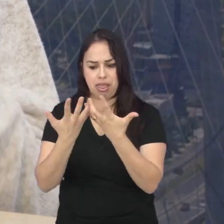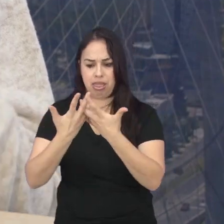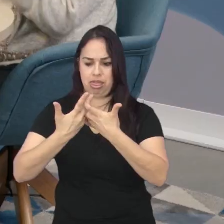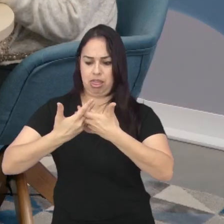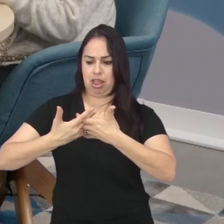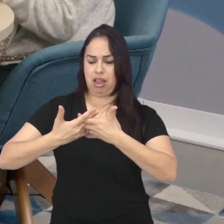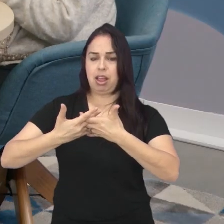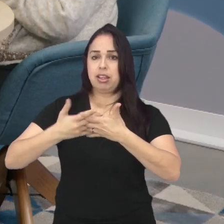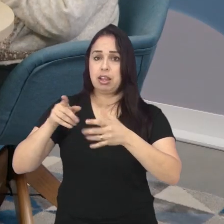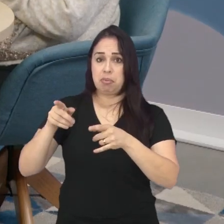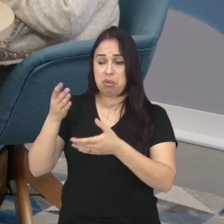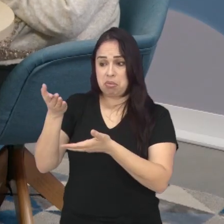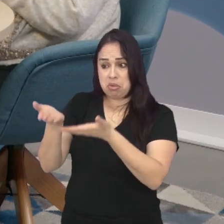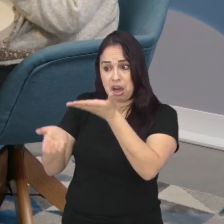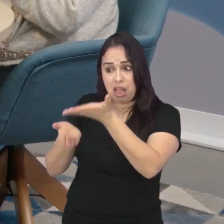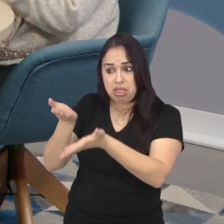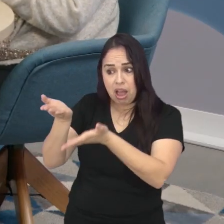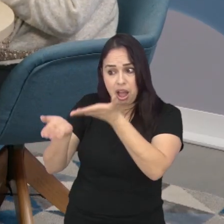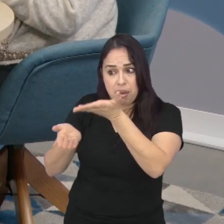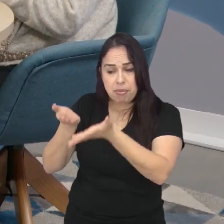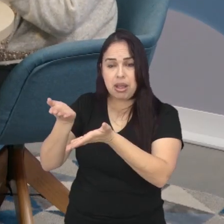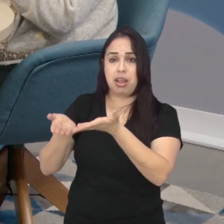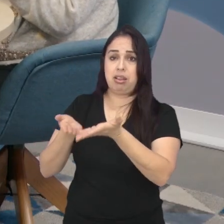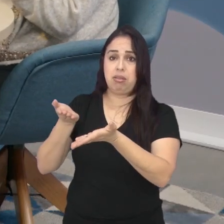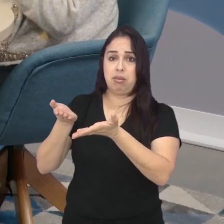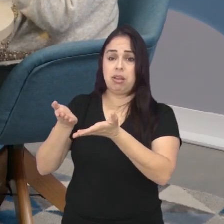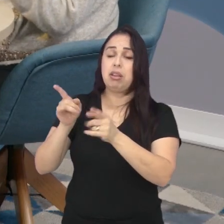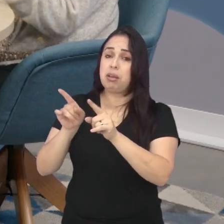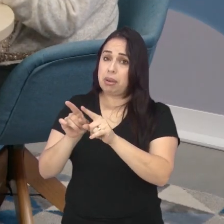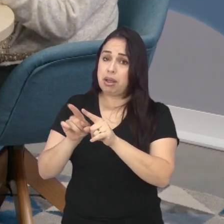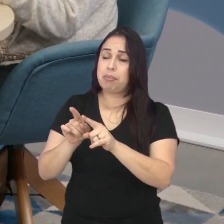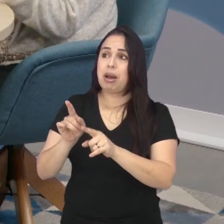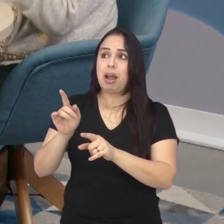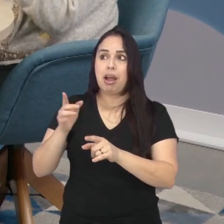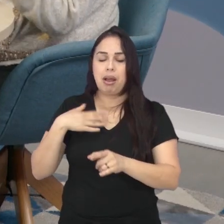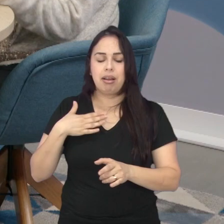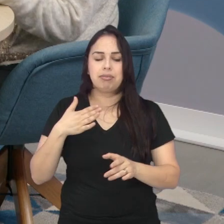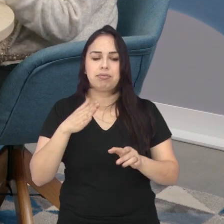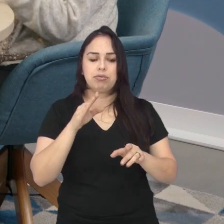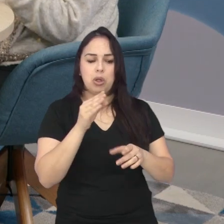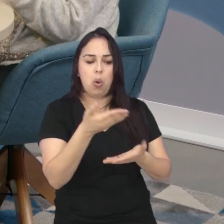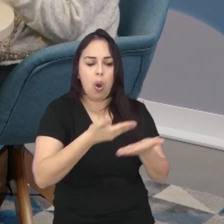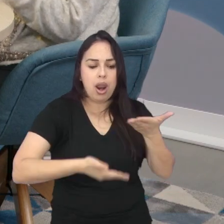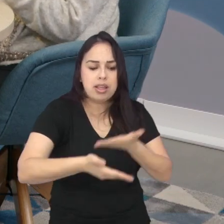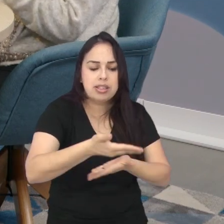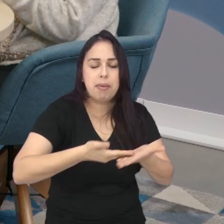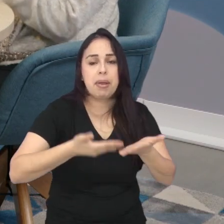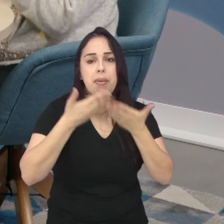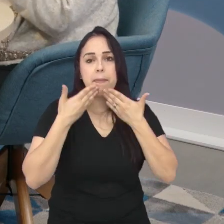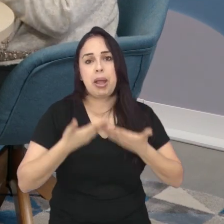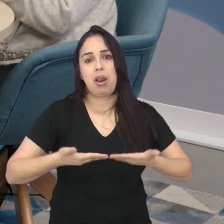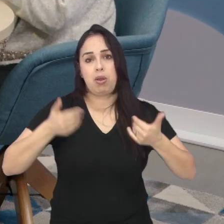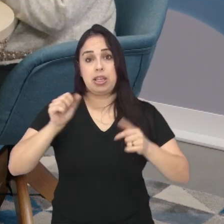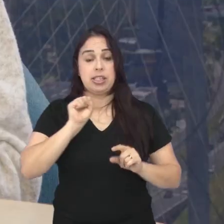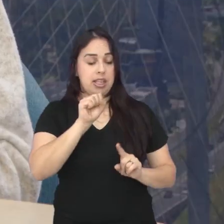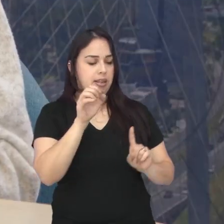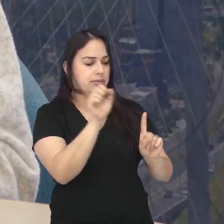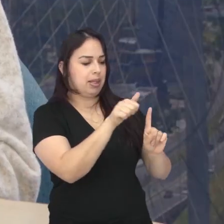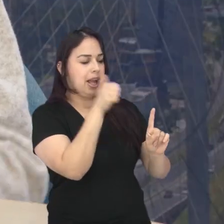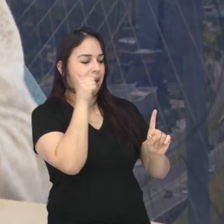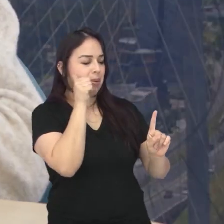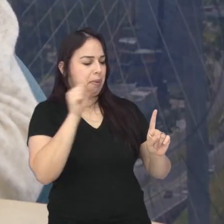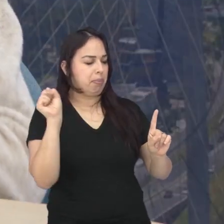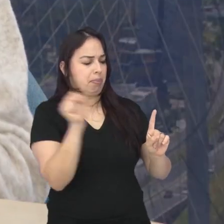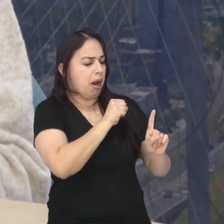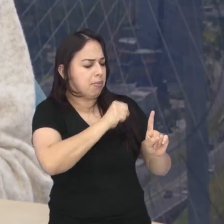o tratamento do agressor, para que ele possa ter relações funcionais também de parentalidade, porque quando ele agride a